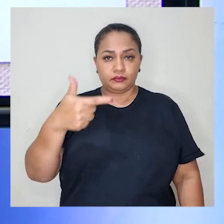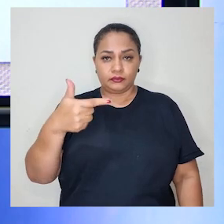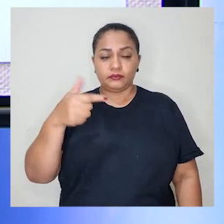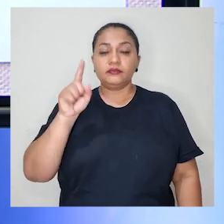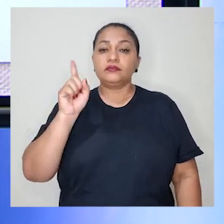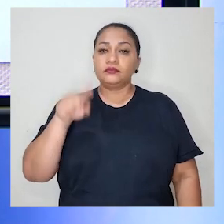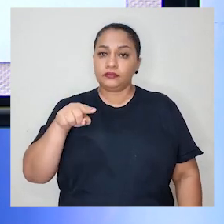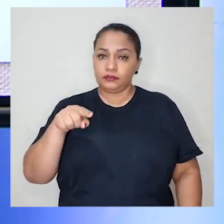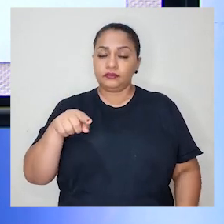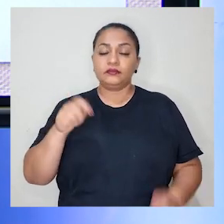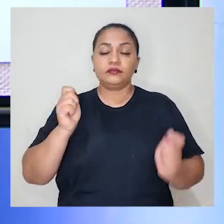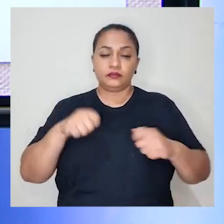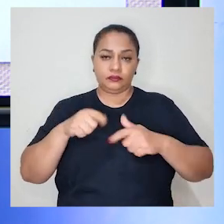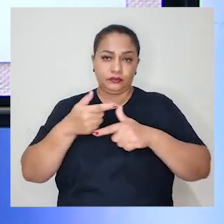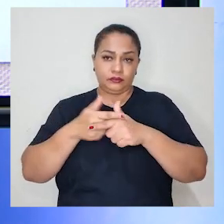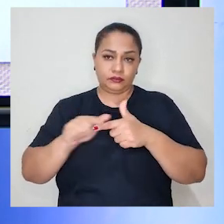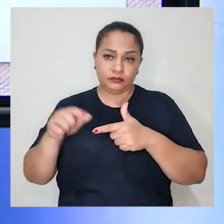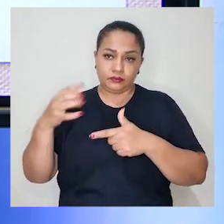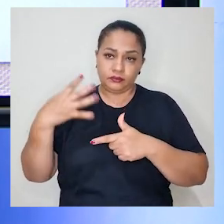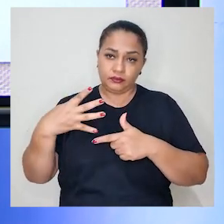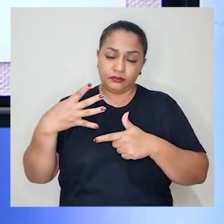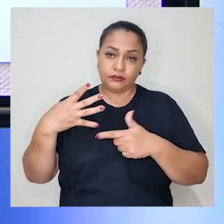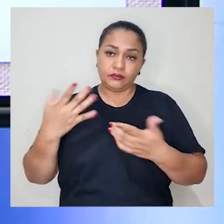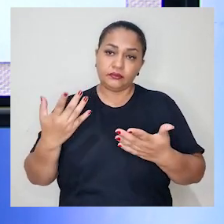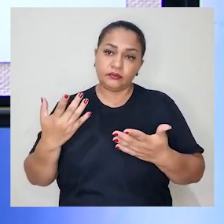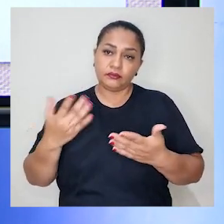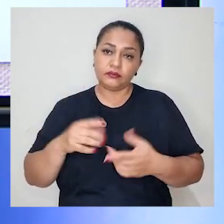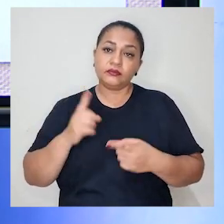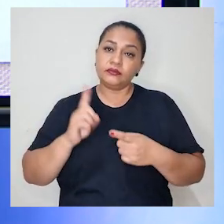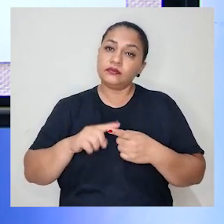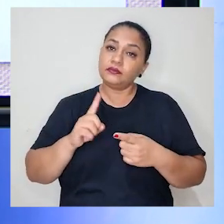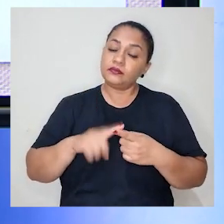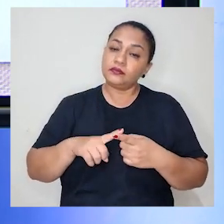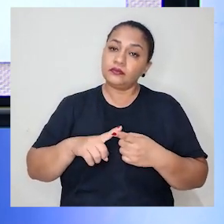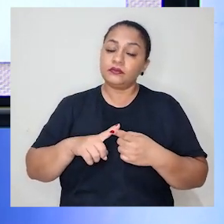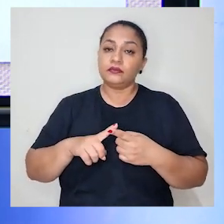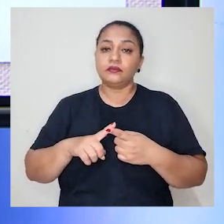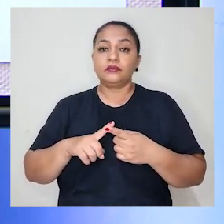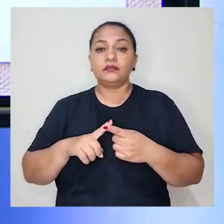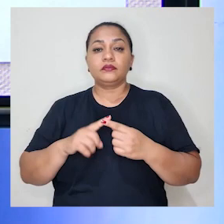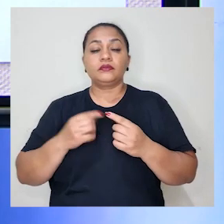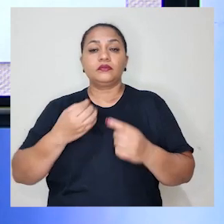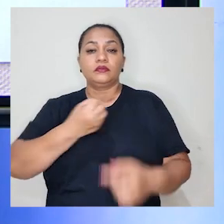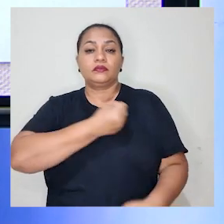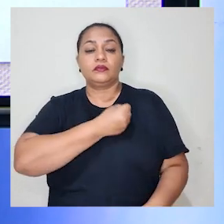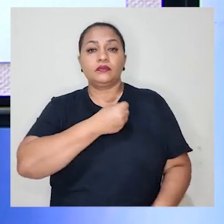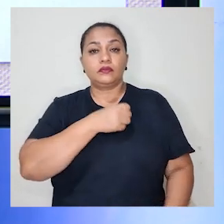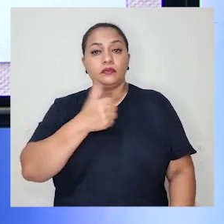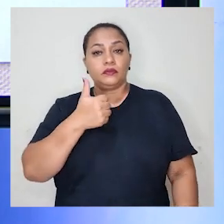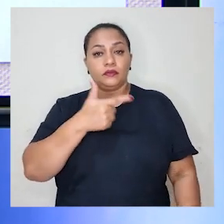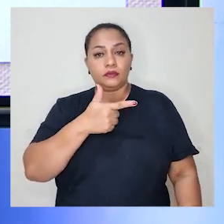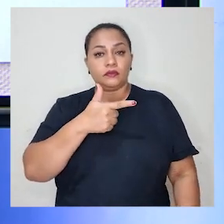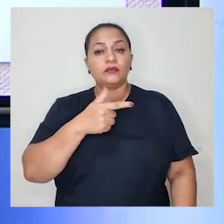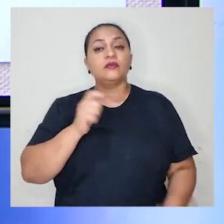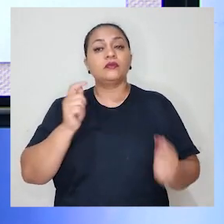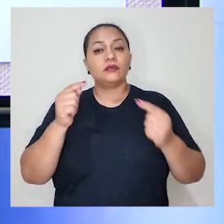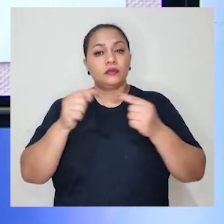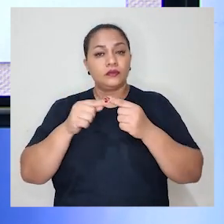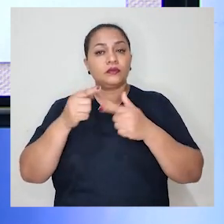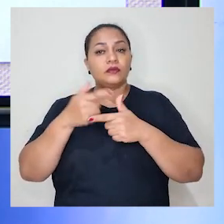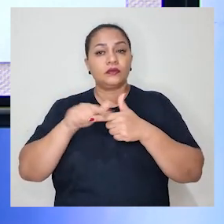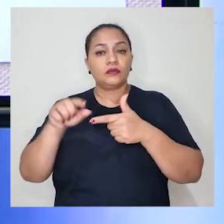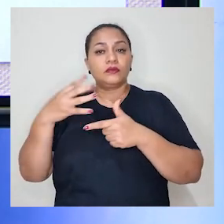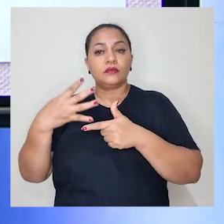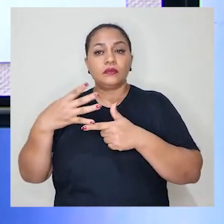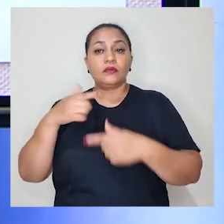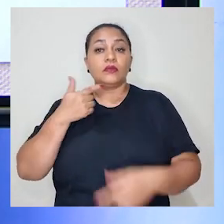4. Então, 1812 é divisível por 4, porque termina em 12, e 12 é divisível por 4.